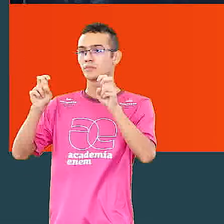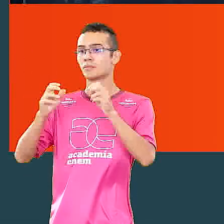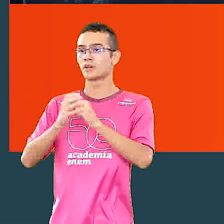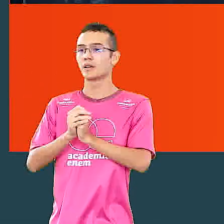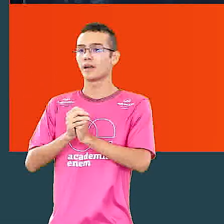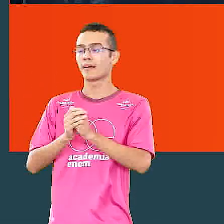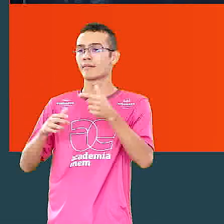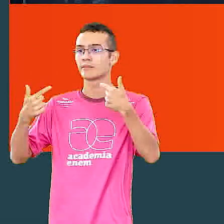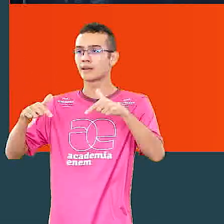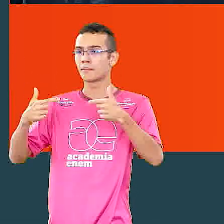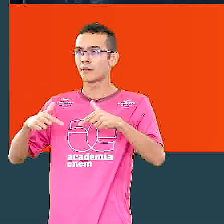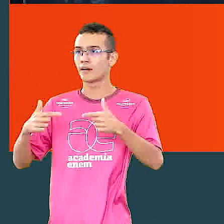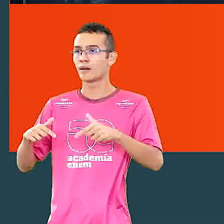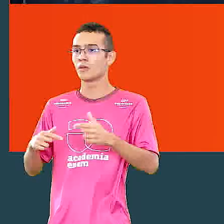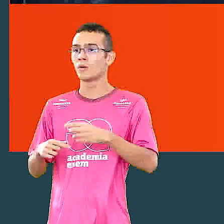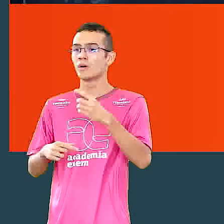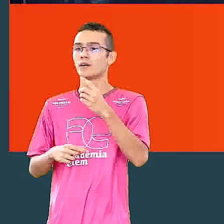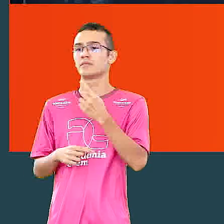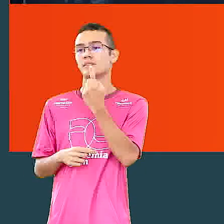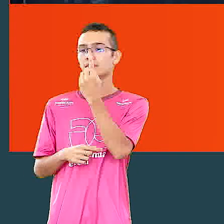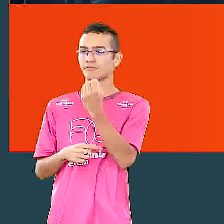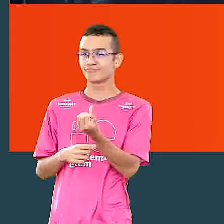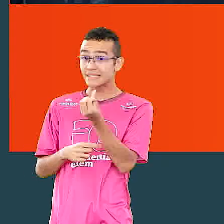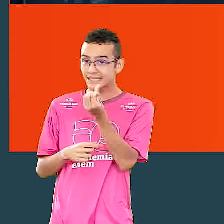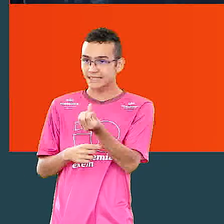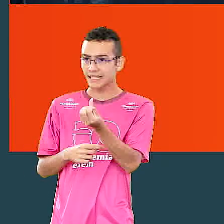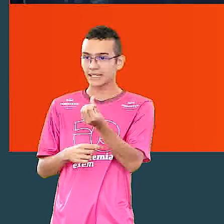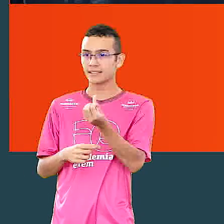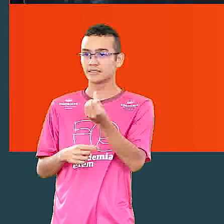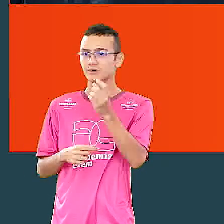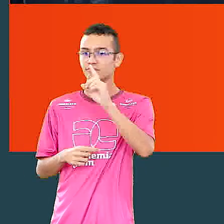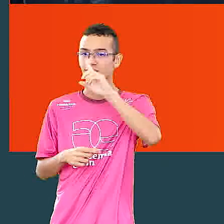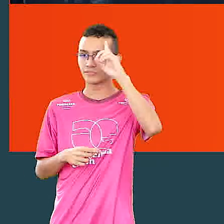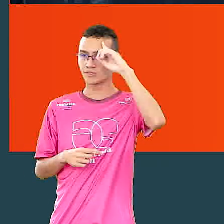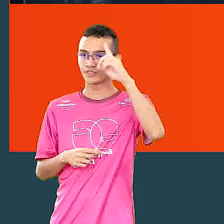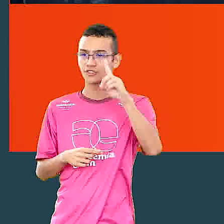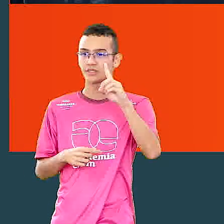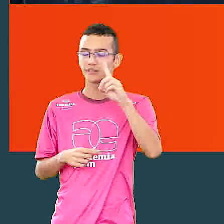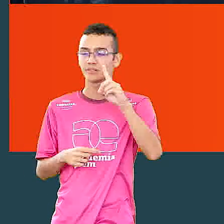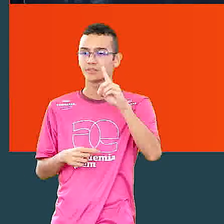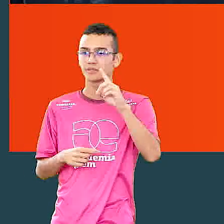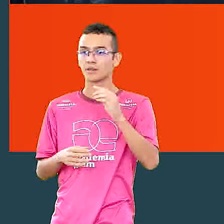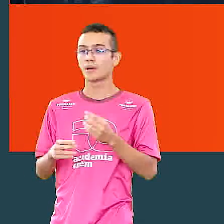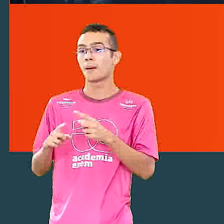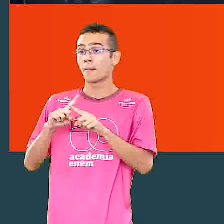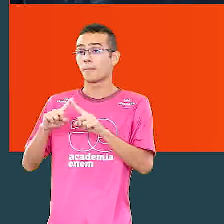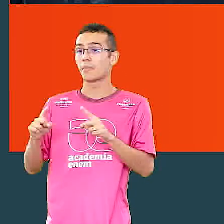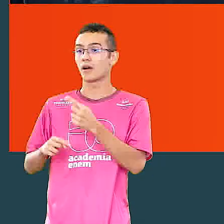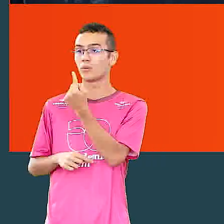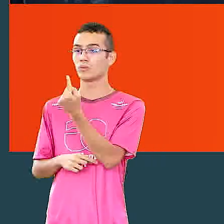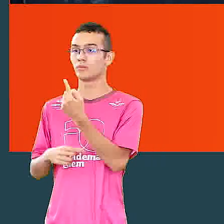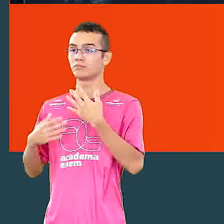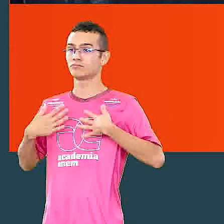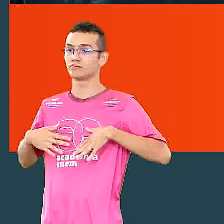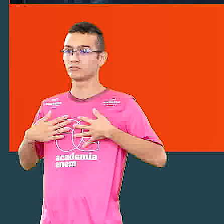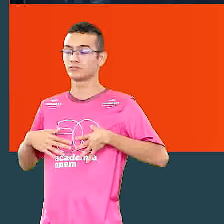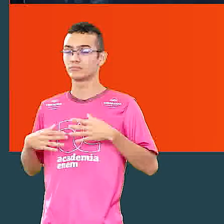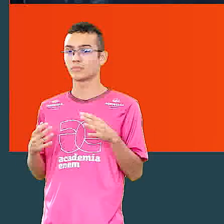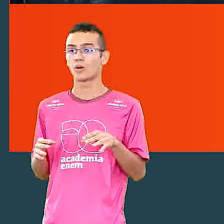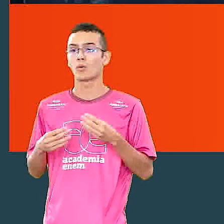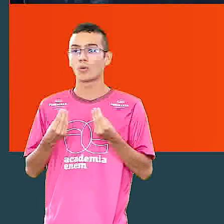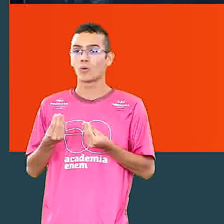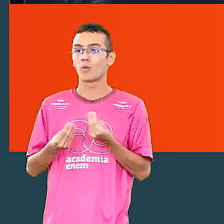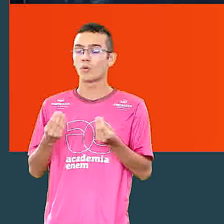em 100 anos, reduzimos muito pouco na jornada de trabalho das pessoas, mesmo com múltiplos avanços